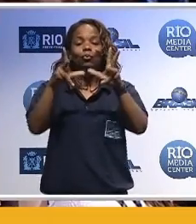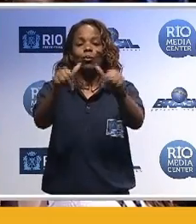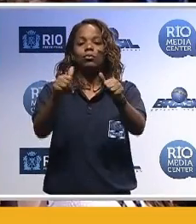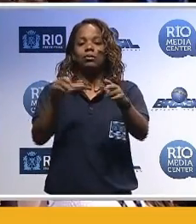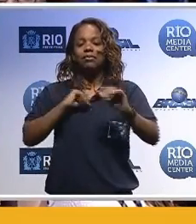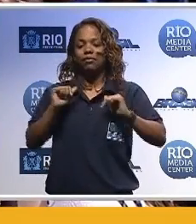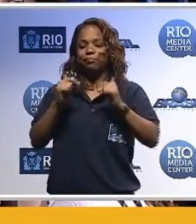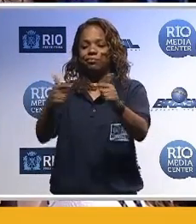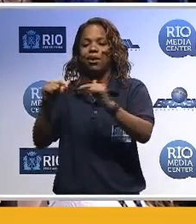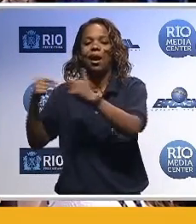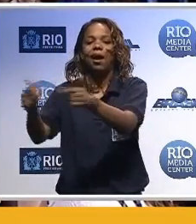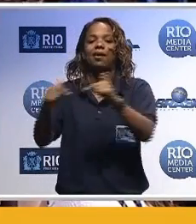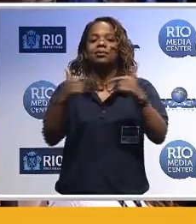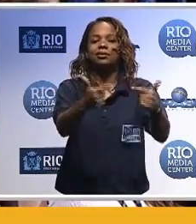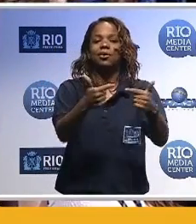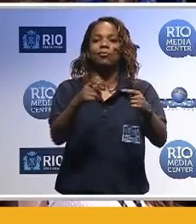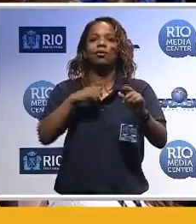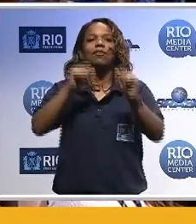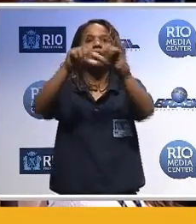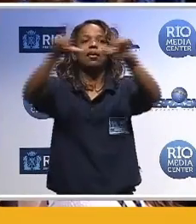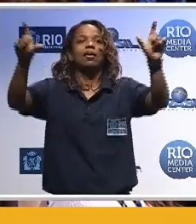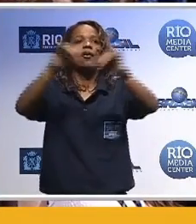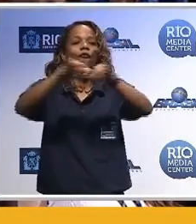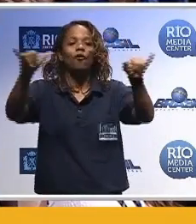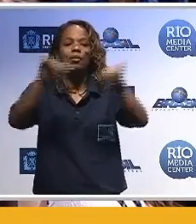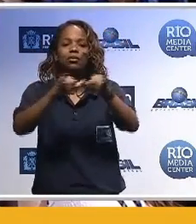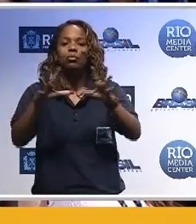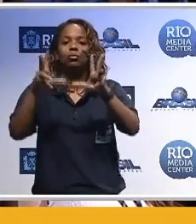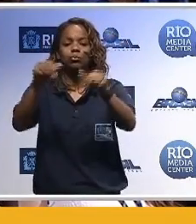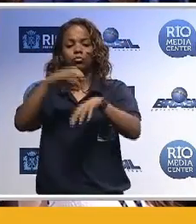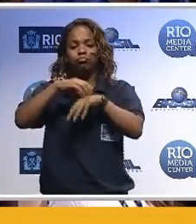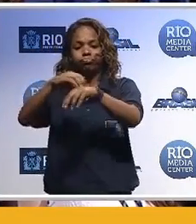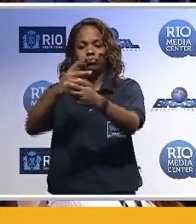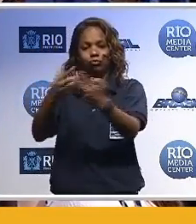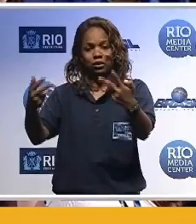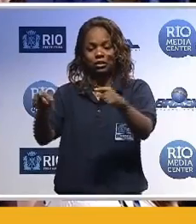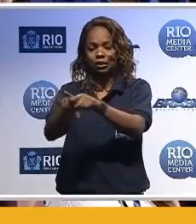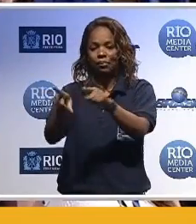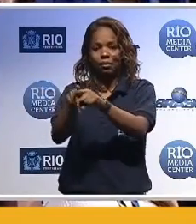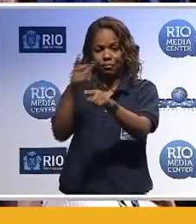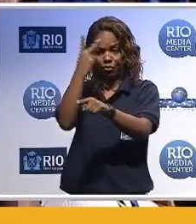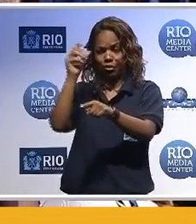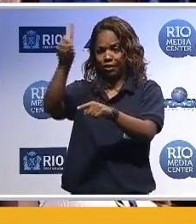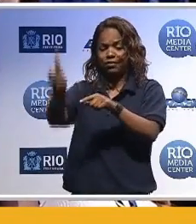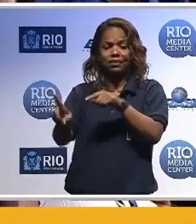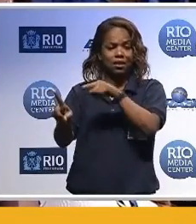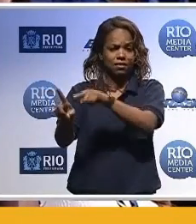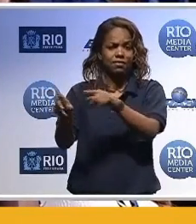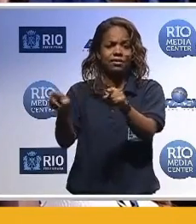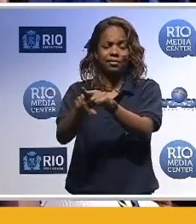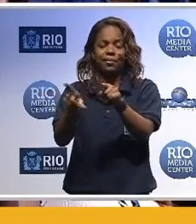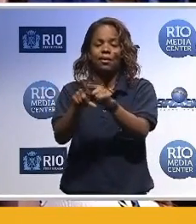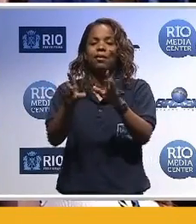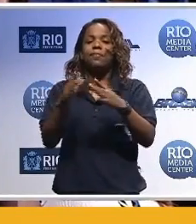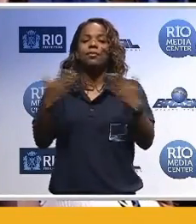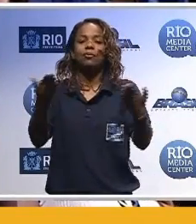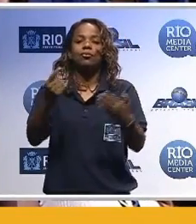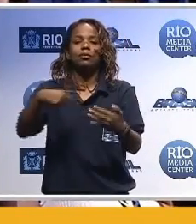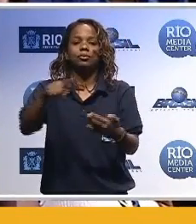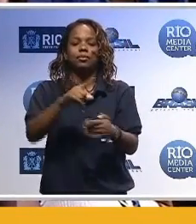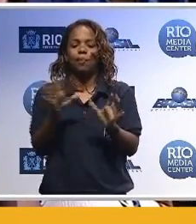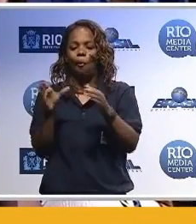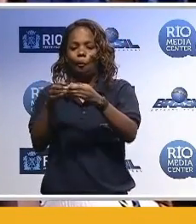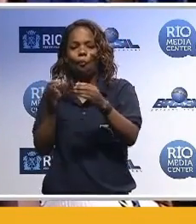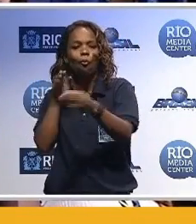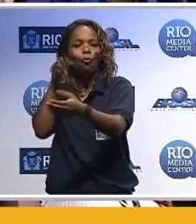trabalho de sinalização que foi feito para o turista, ele é ótimo também para a pessoa com deficiência. Então, a gente pensa, às vezes, que as coisas são para apenas um